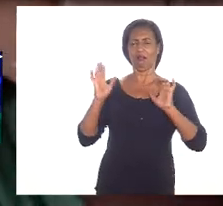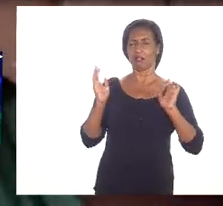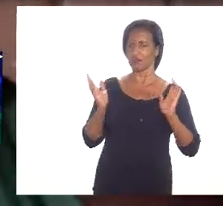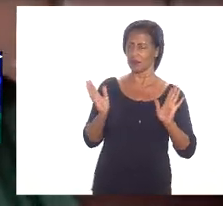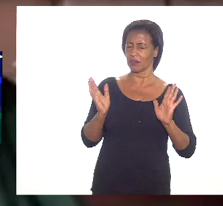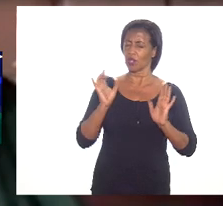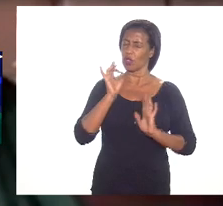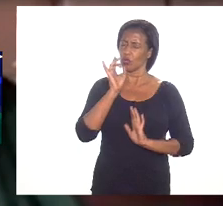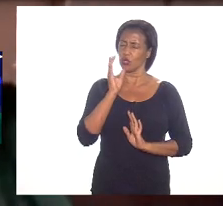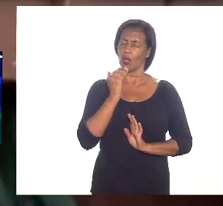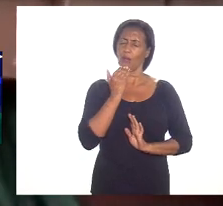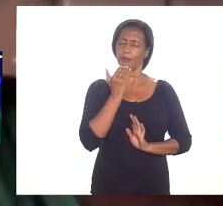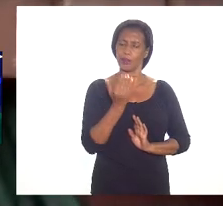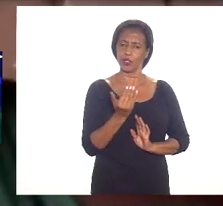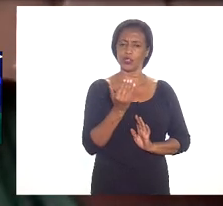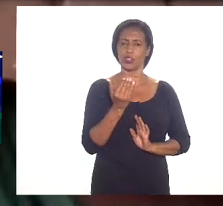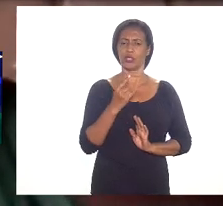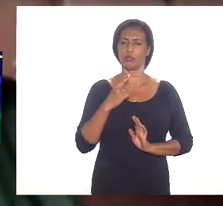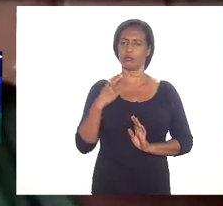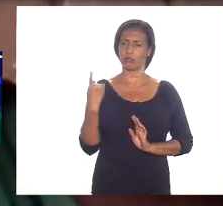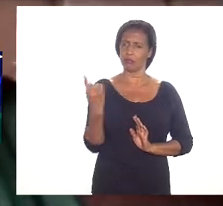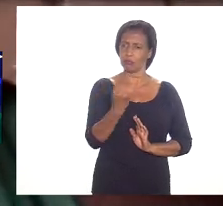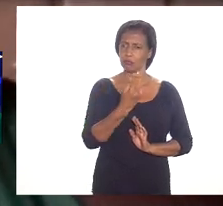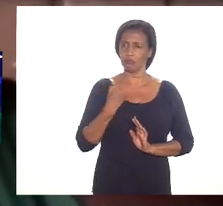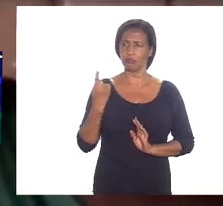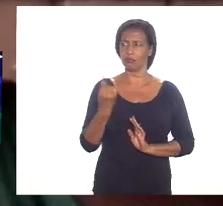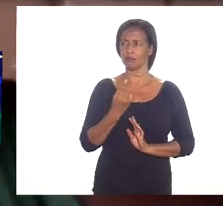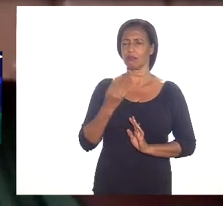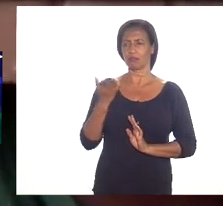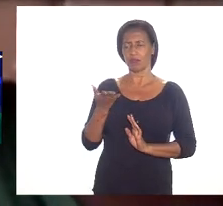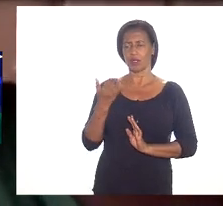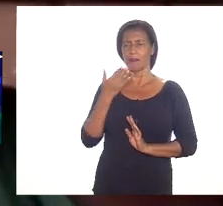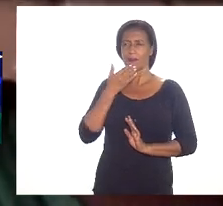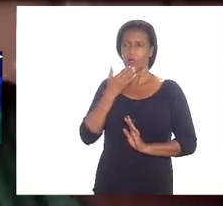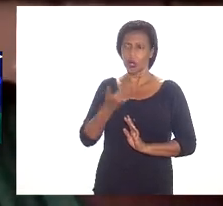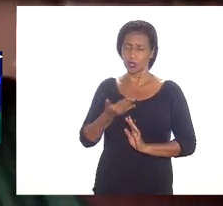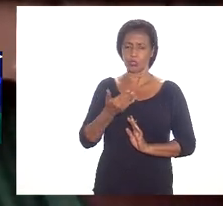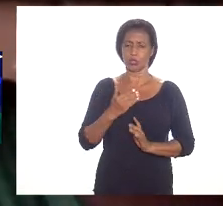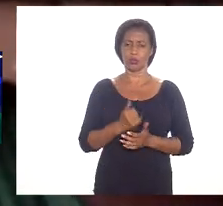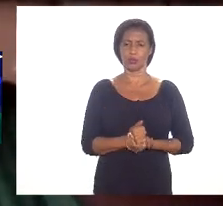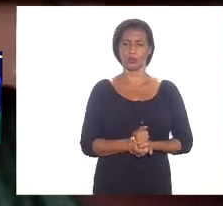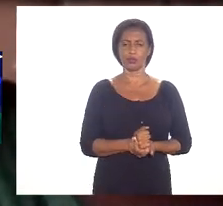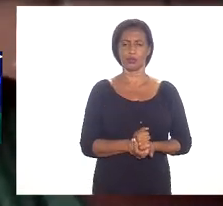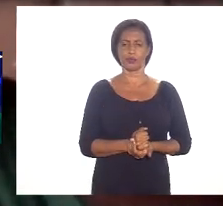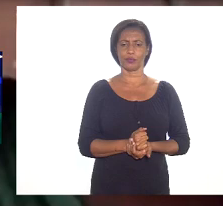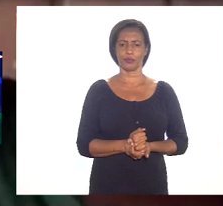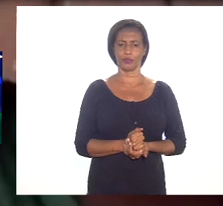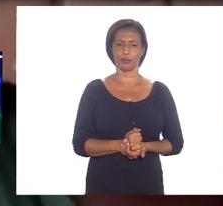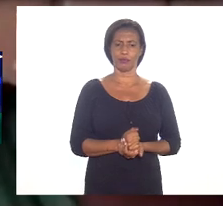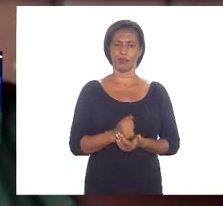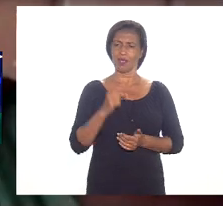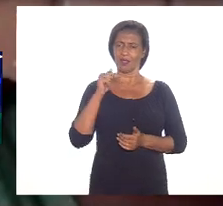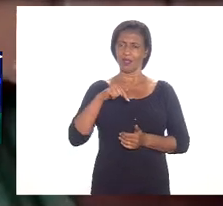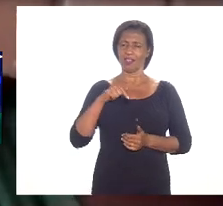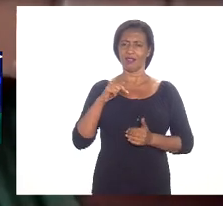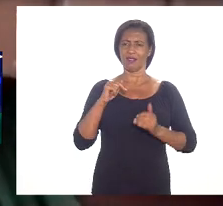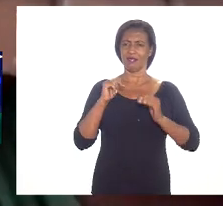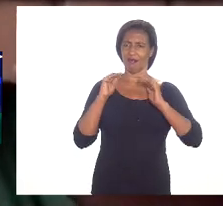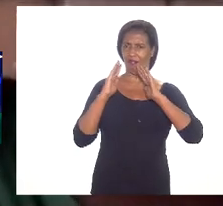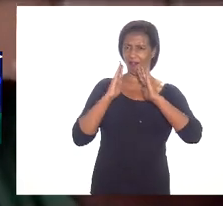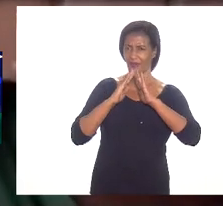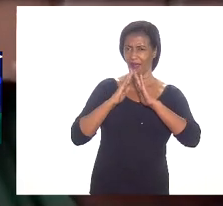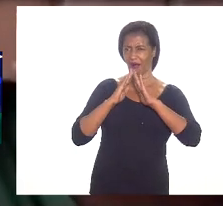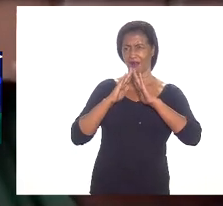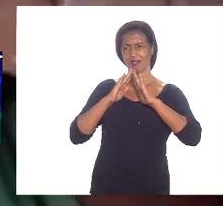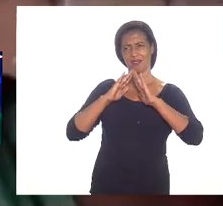então só solicitar que seja ressalvado por vossa excelência e na casa da que você